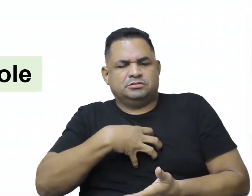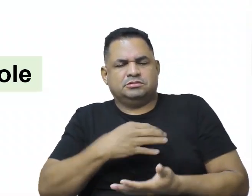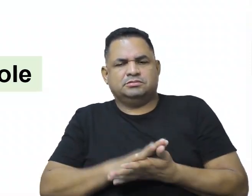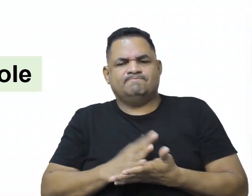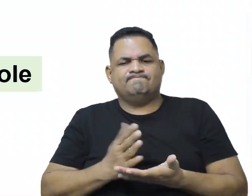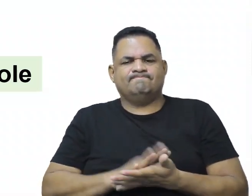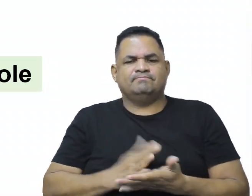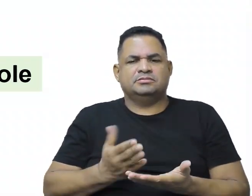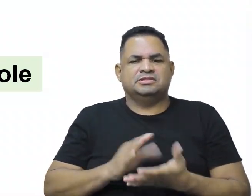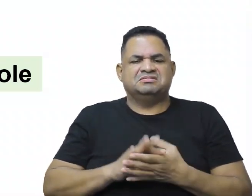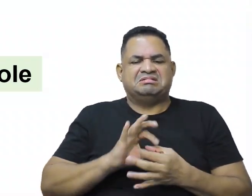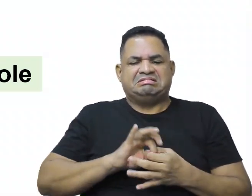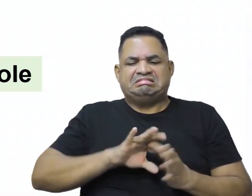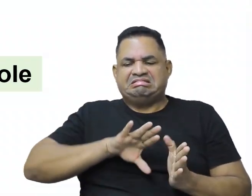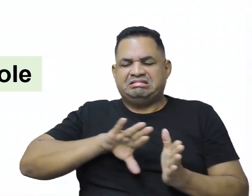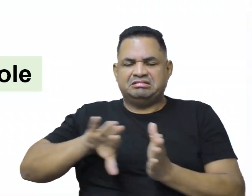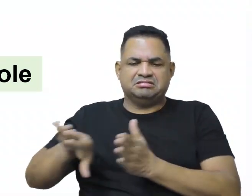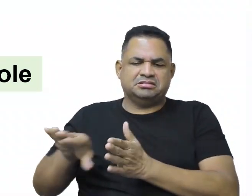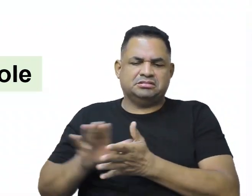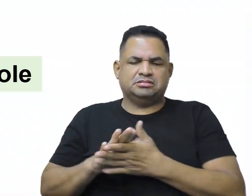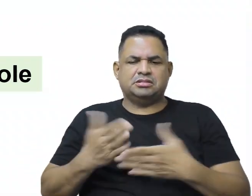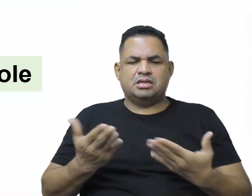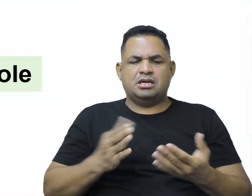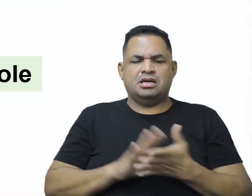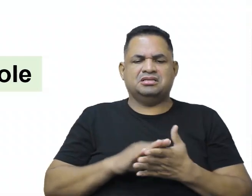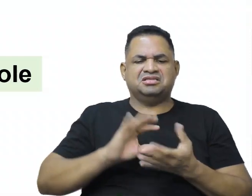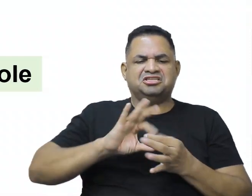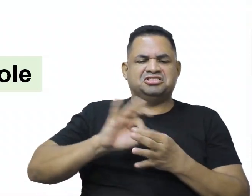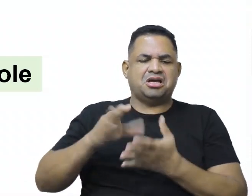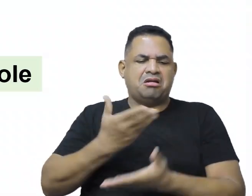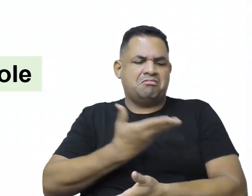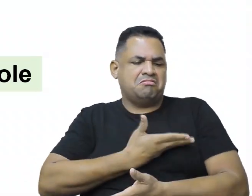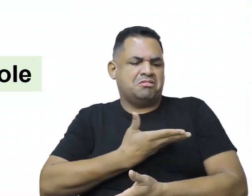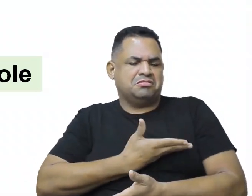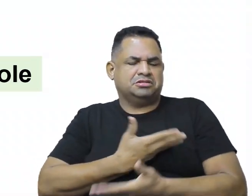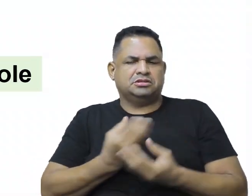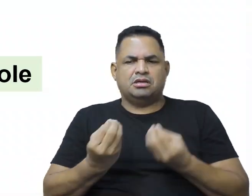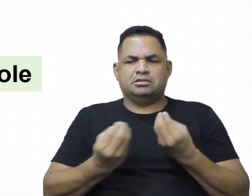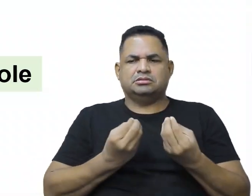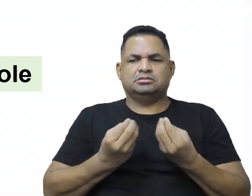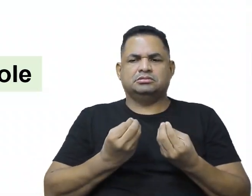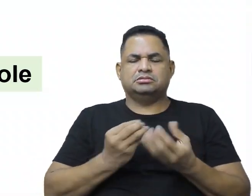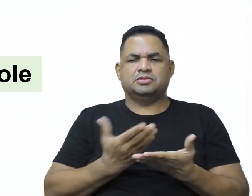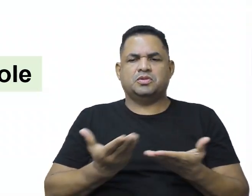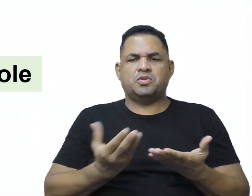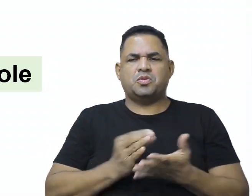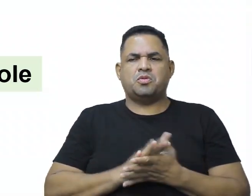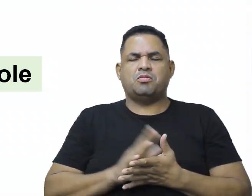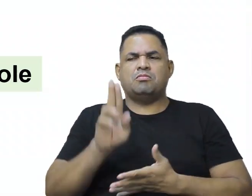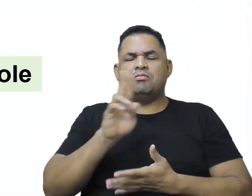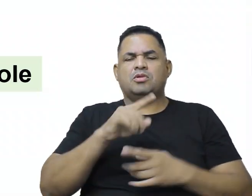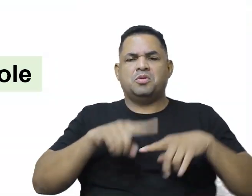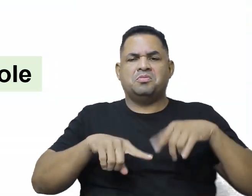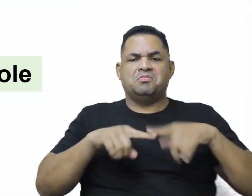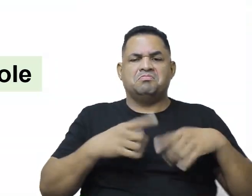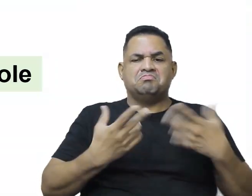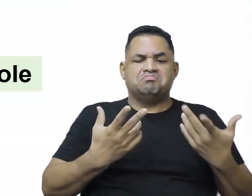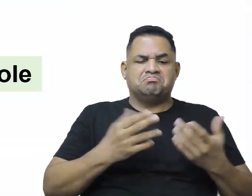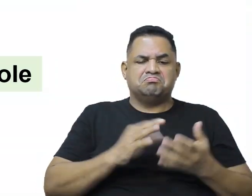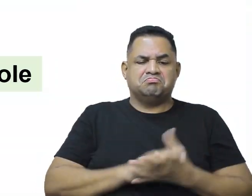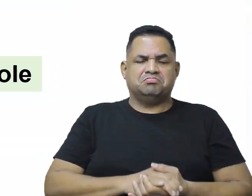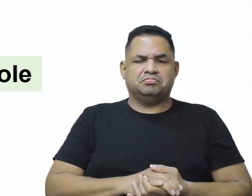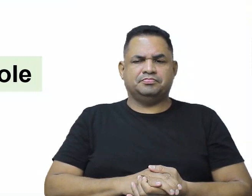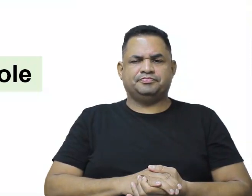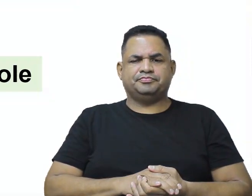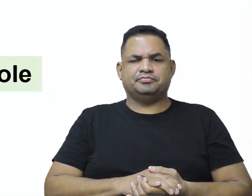são mais descartáveis não é o descartar Uma amizade como eu descartam o produto que eu consumir eu